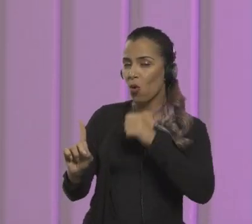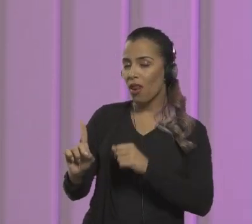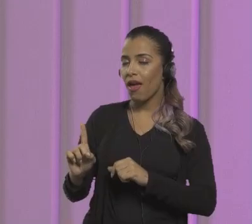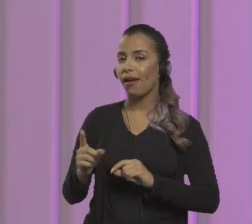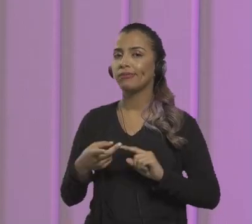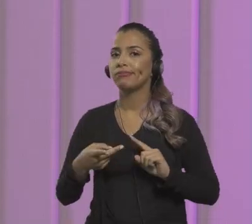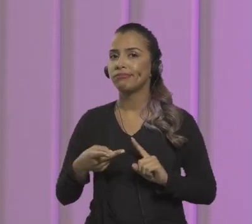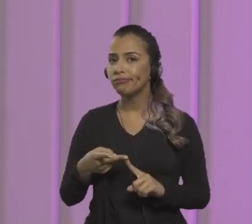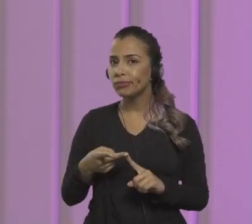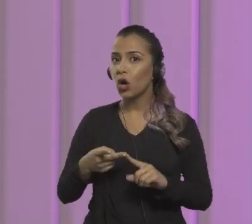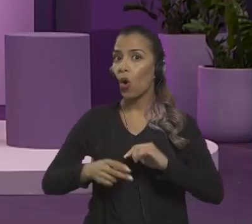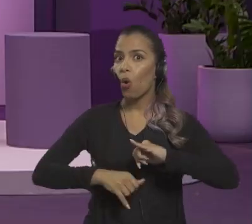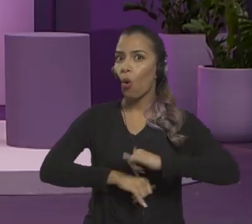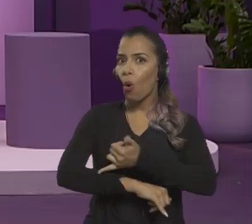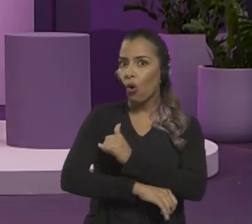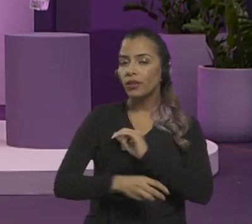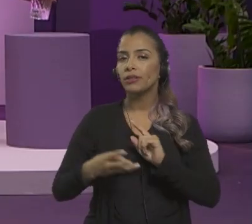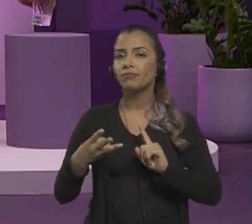que...